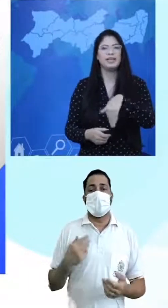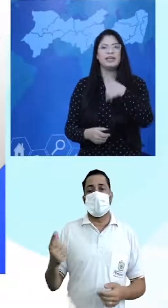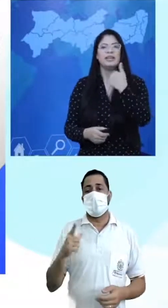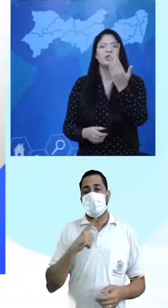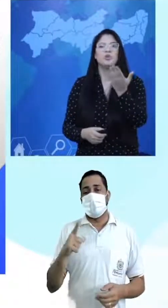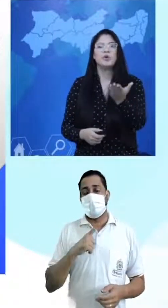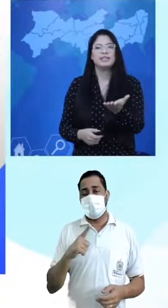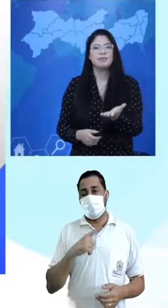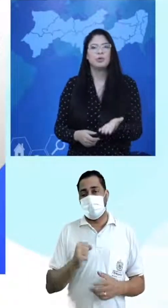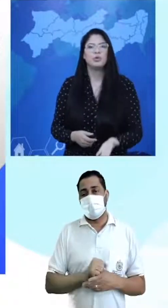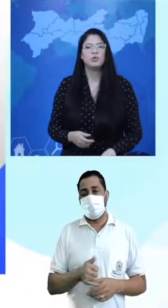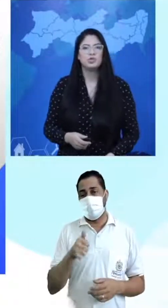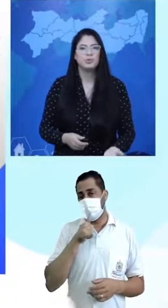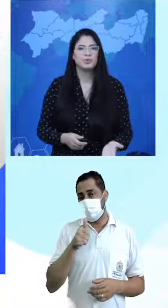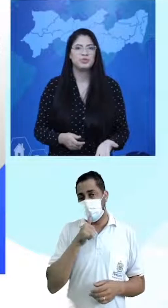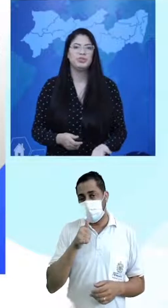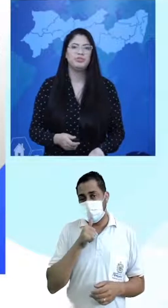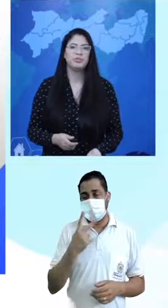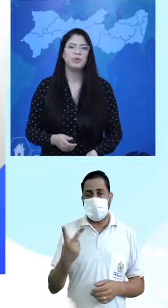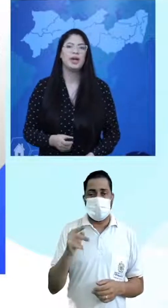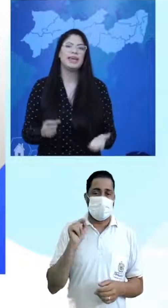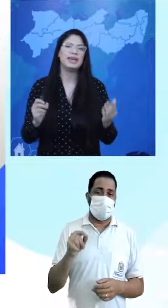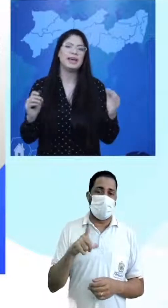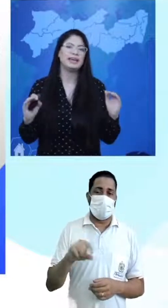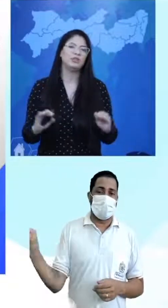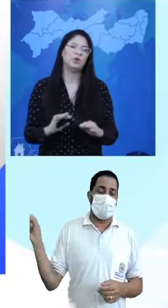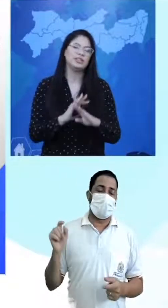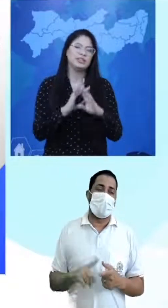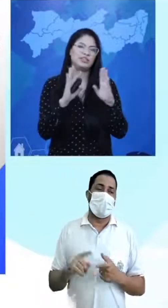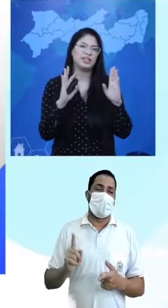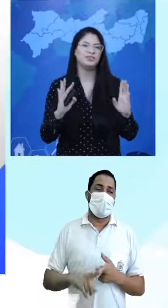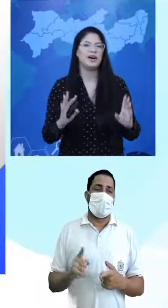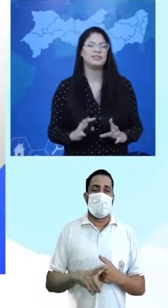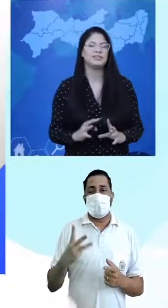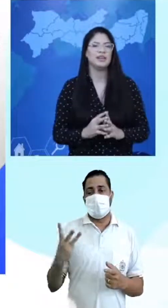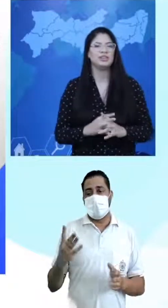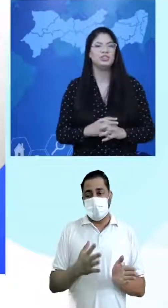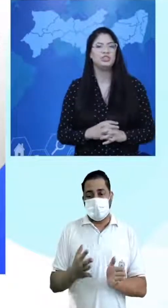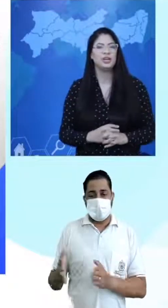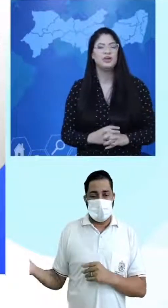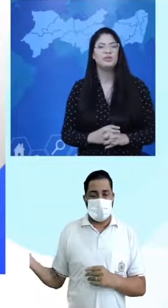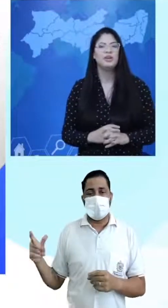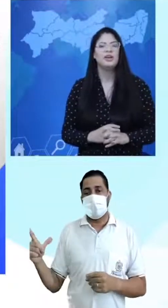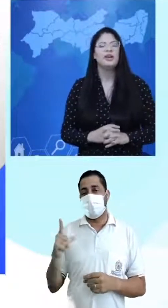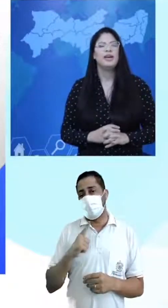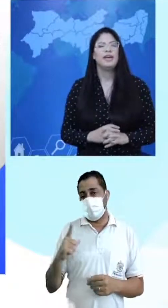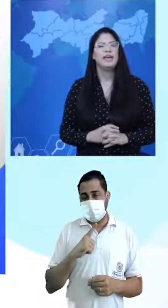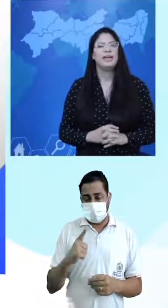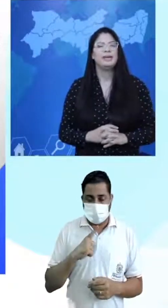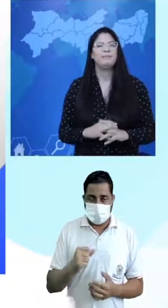aí o exemplo com 2 pontos de fuga e aí todas as 3 faces elas estão